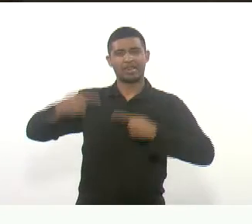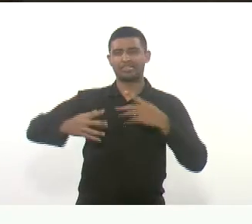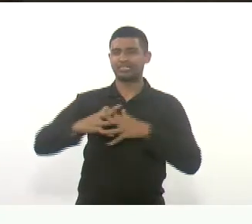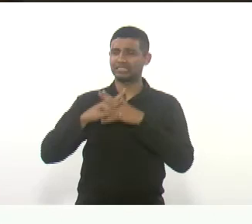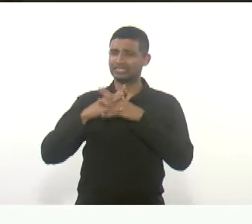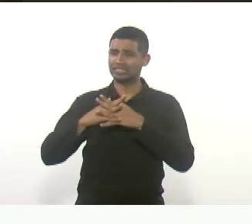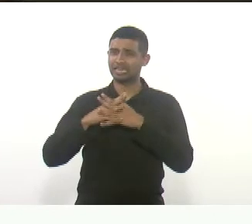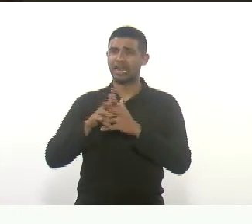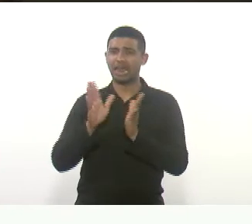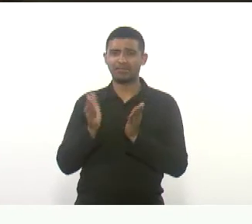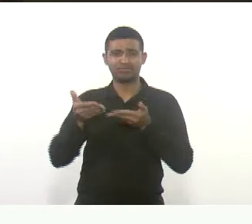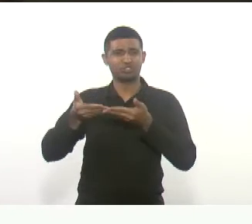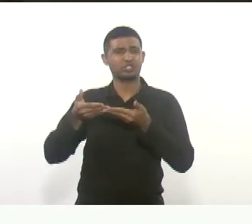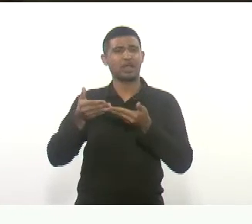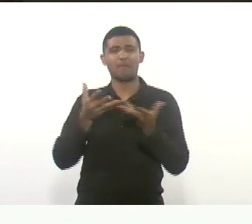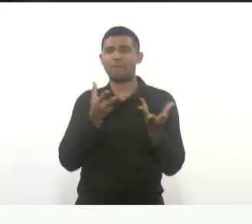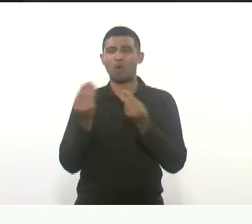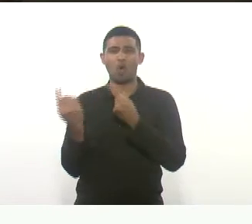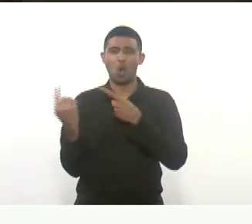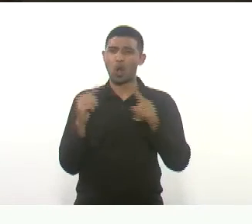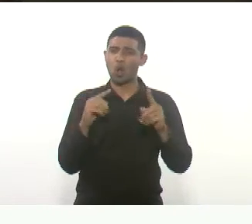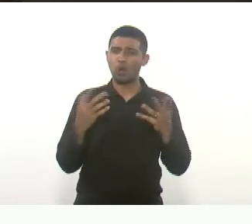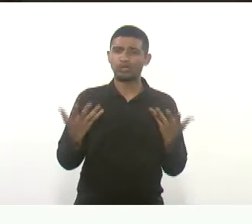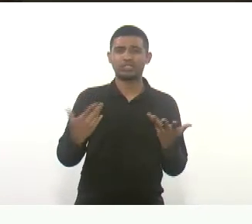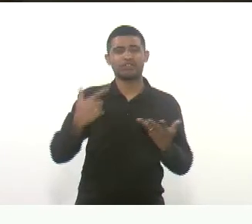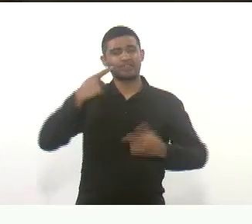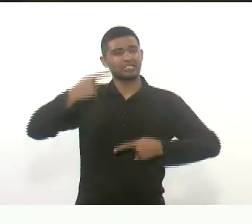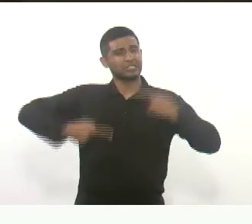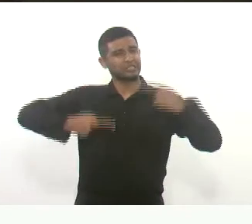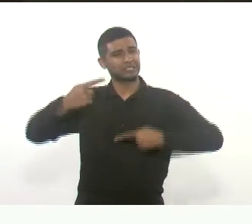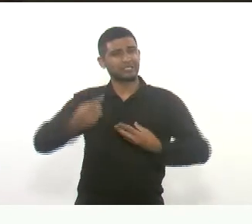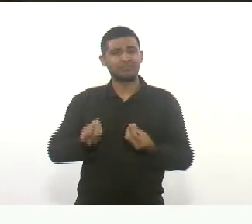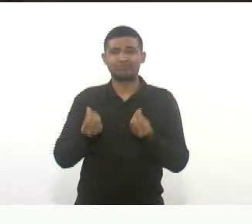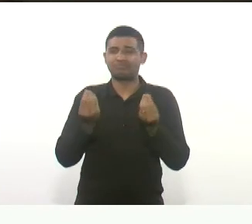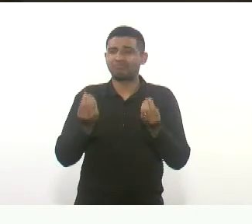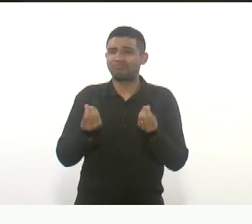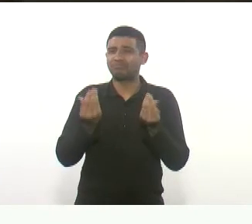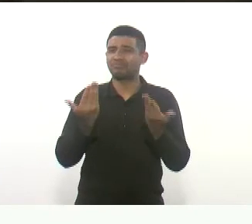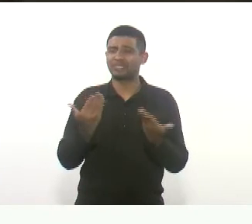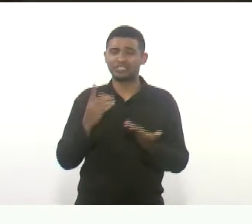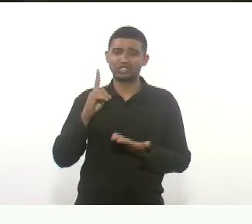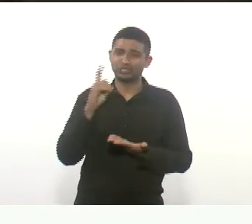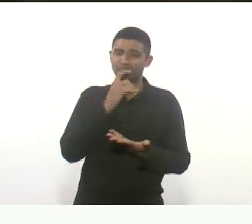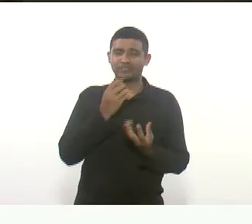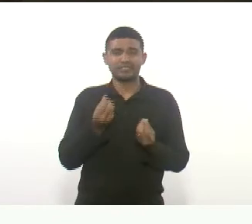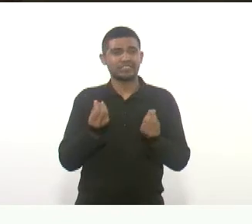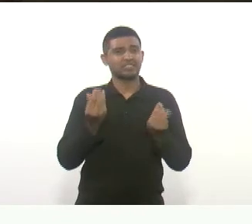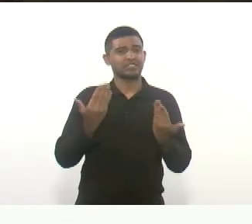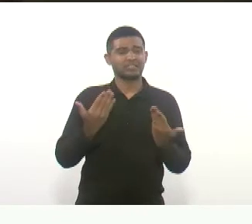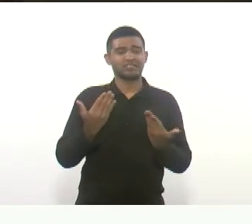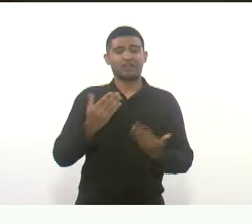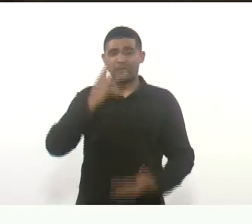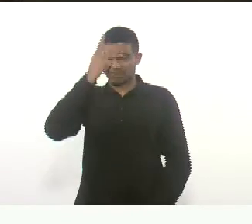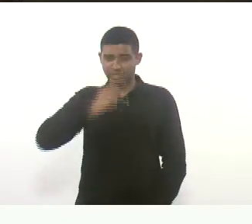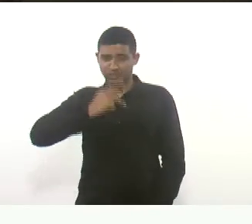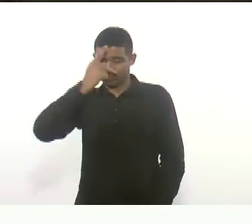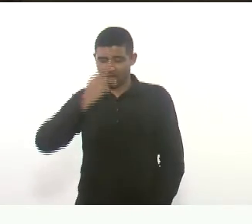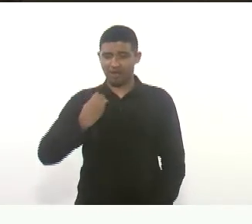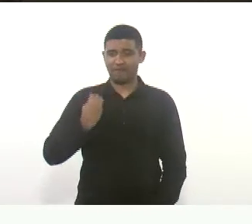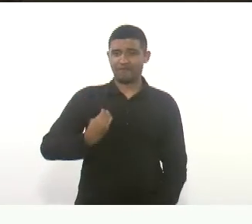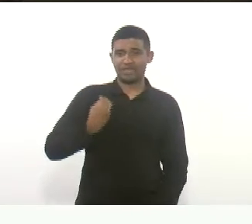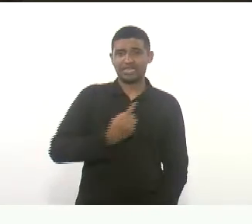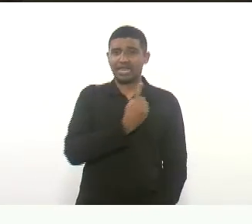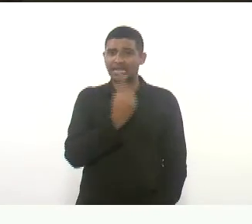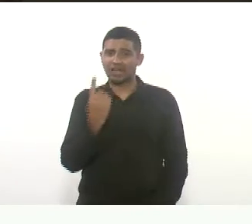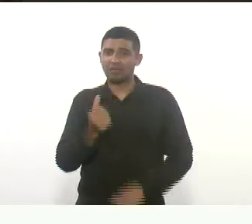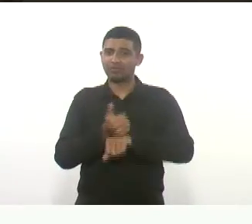sindicatos, muitos foram contrários, então uma discussão bem delicada, que mexe muito com a vida pessoal de cada profissional, de